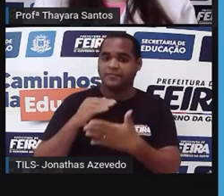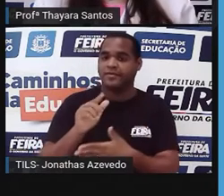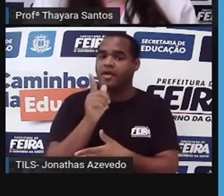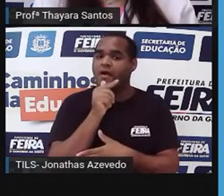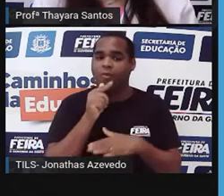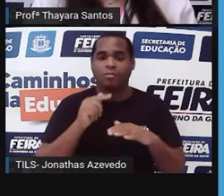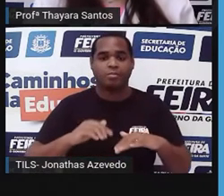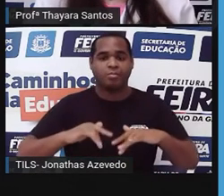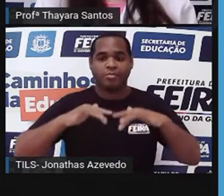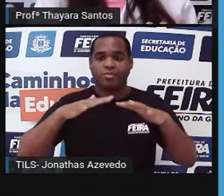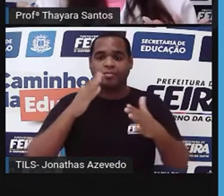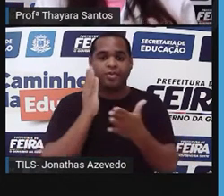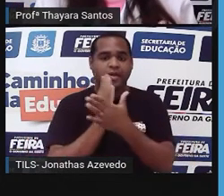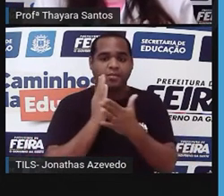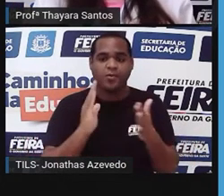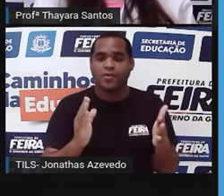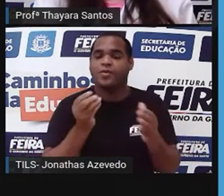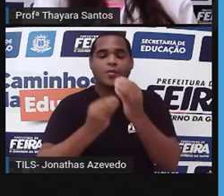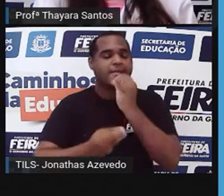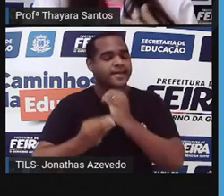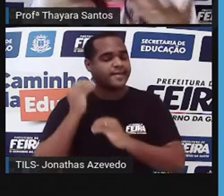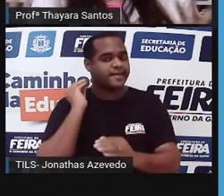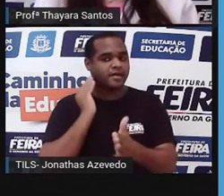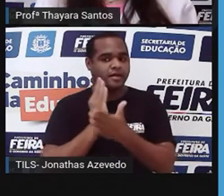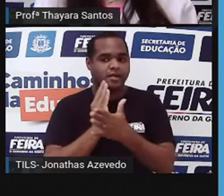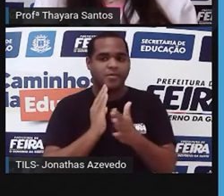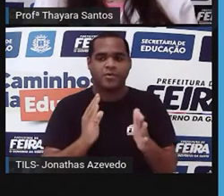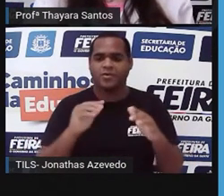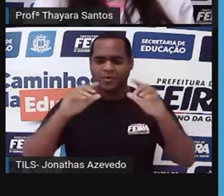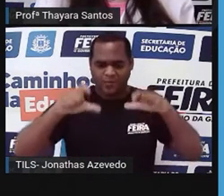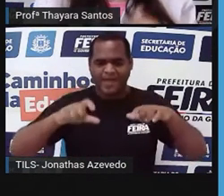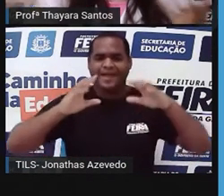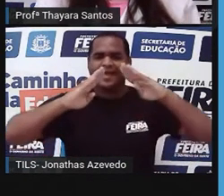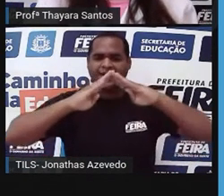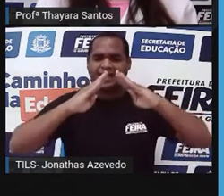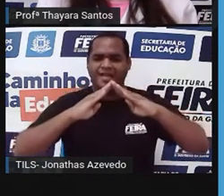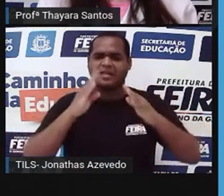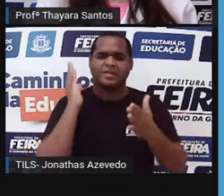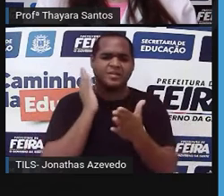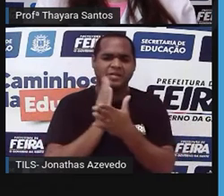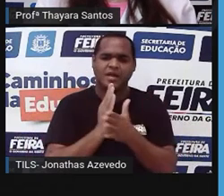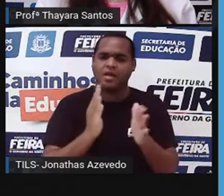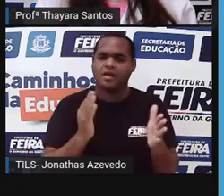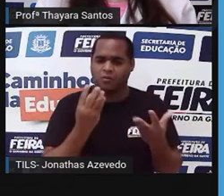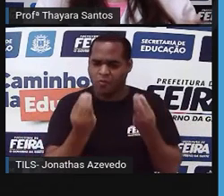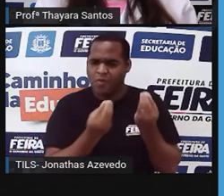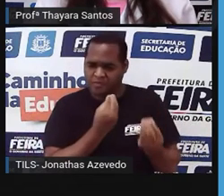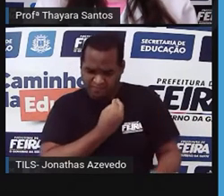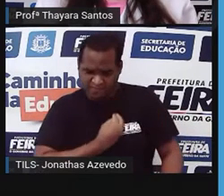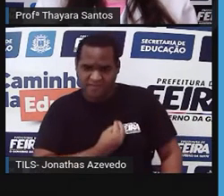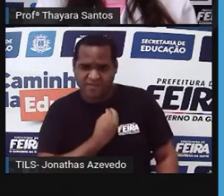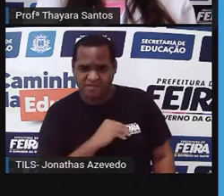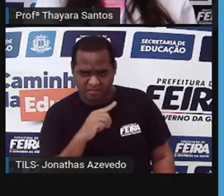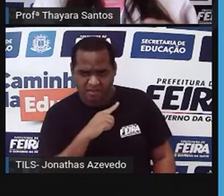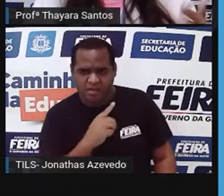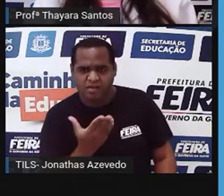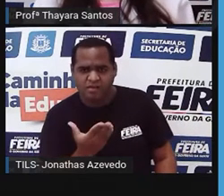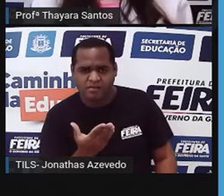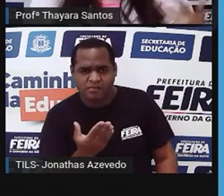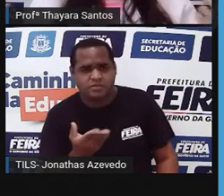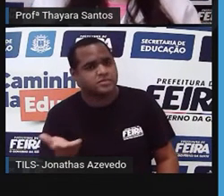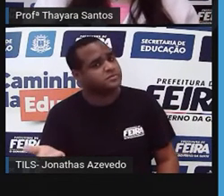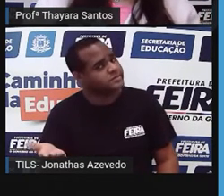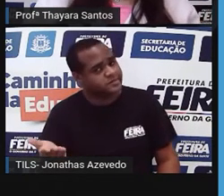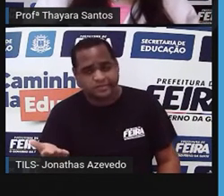mais água, não tiver mais alimento, se a gente não tiver onde morar, né? Como é que a gente vai viver desse jeito? Então, se a gente não pensa